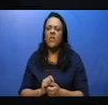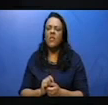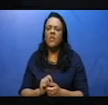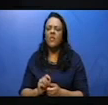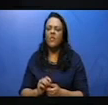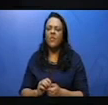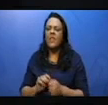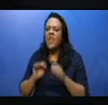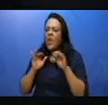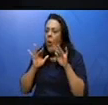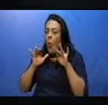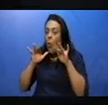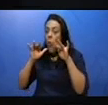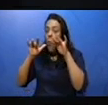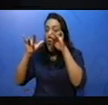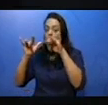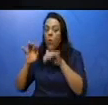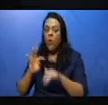significa.